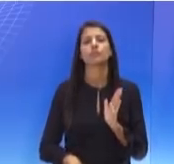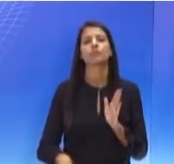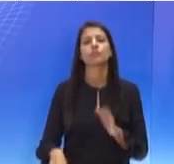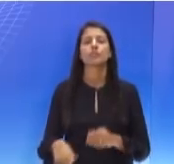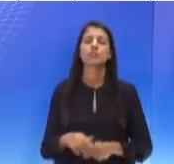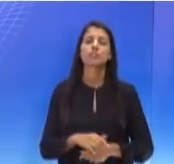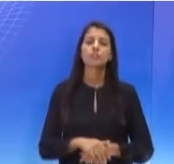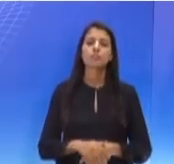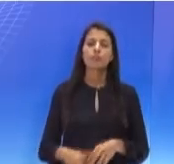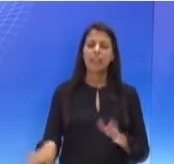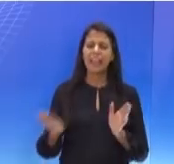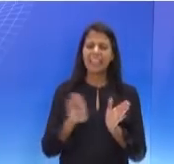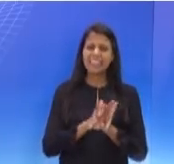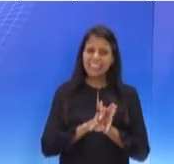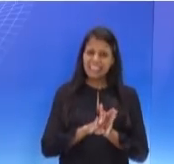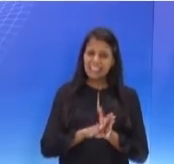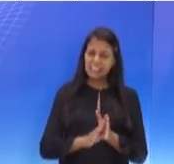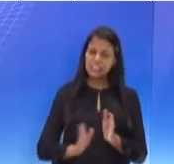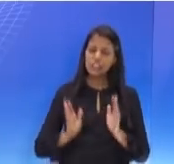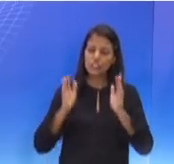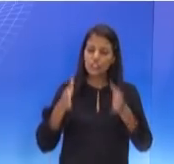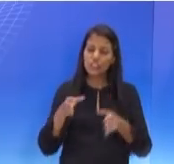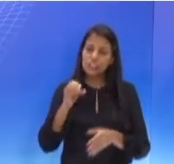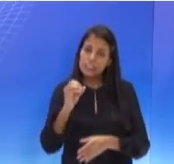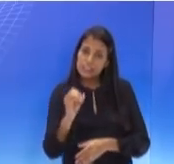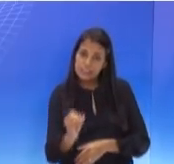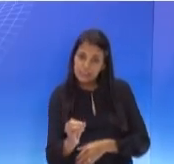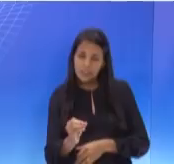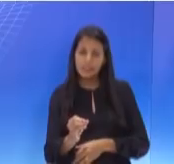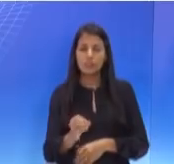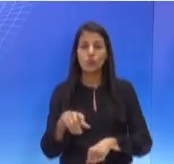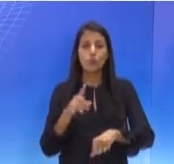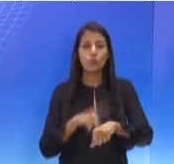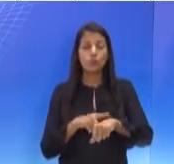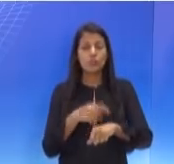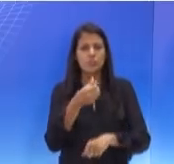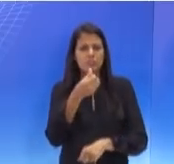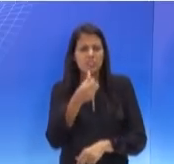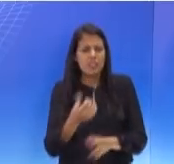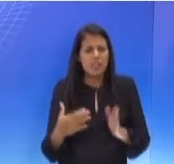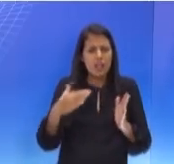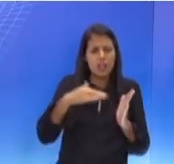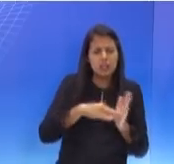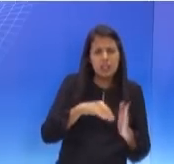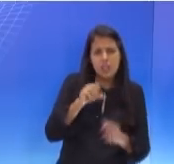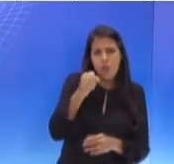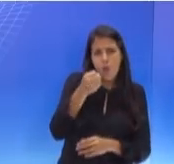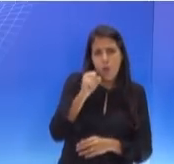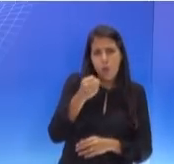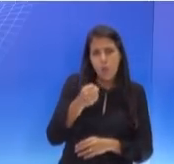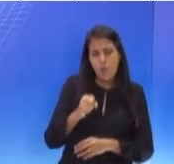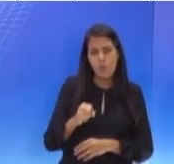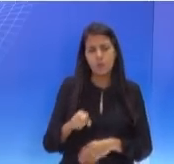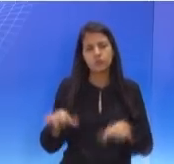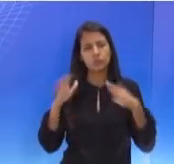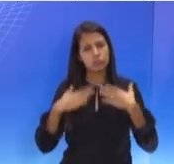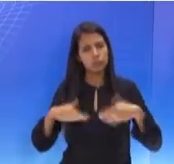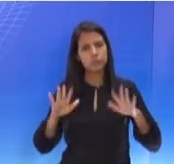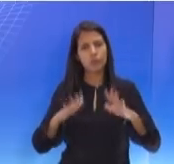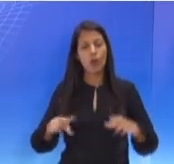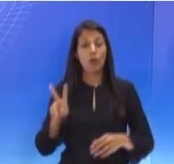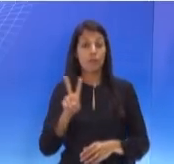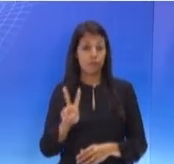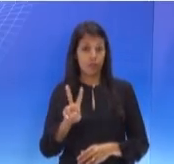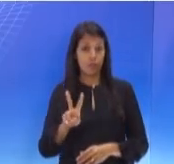0. Ele passa esse tempo de 6 até 8 com a velocidade 0. E